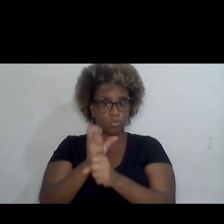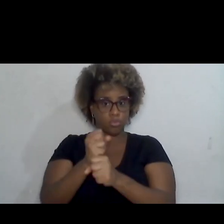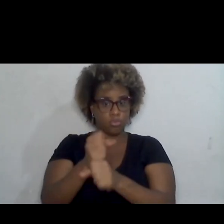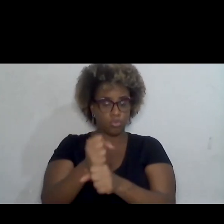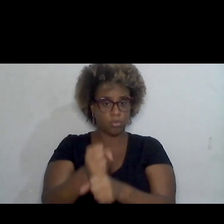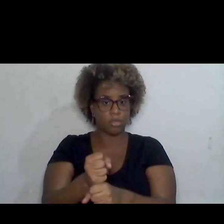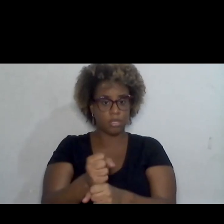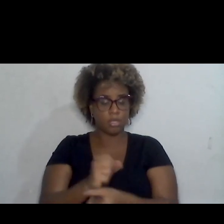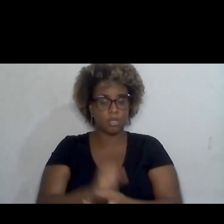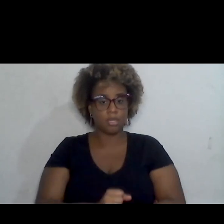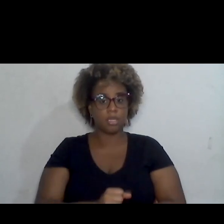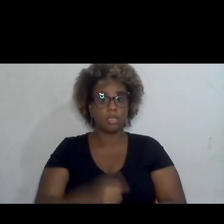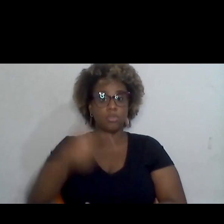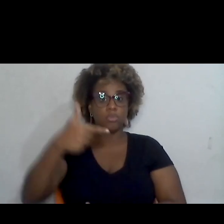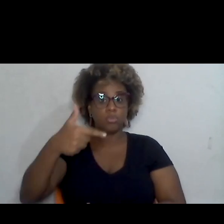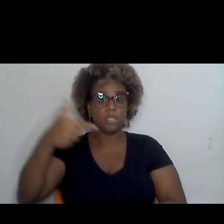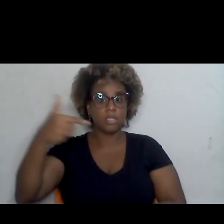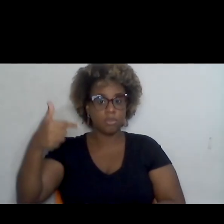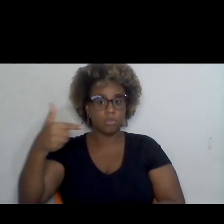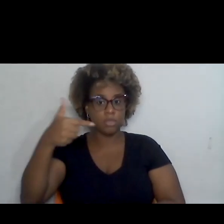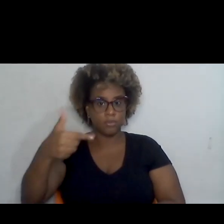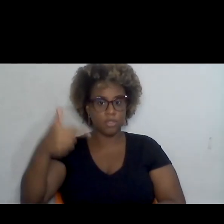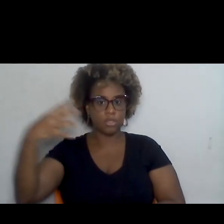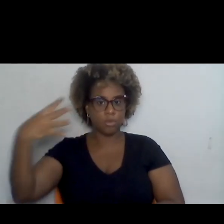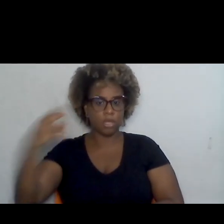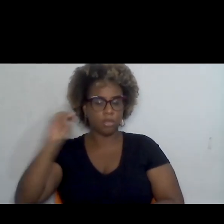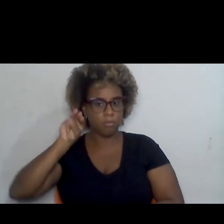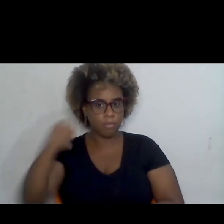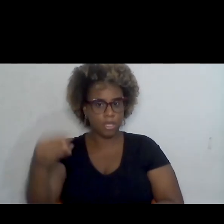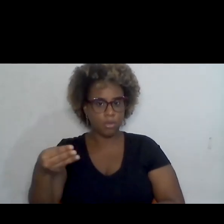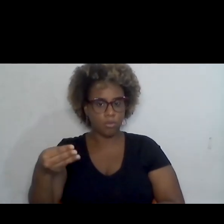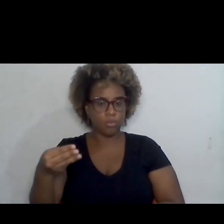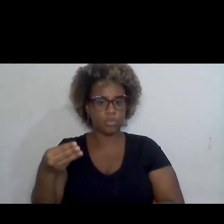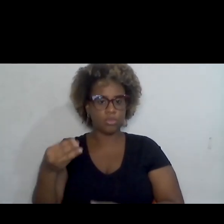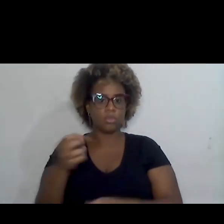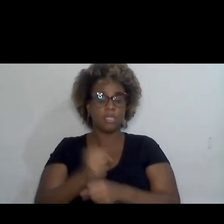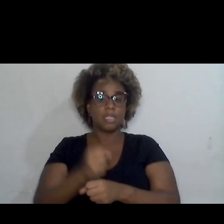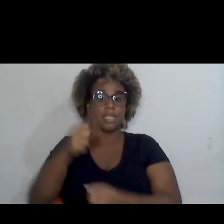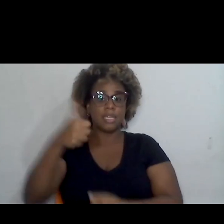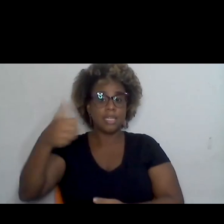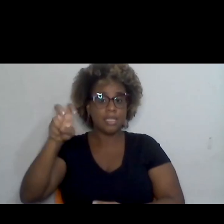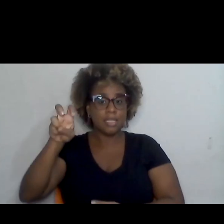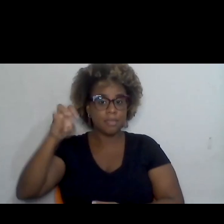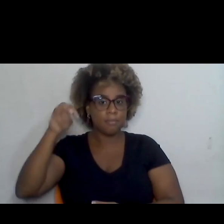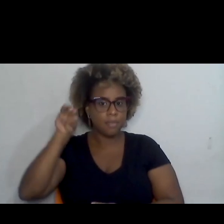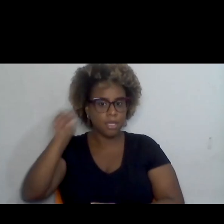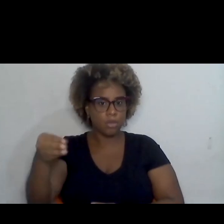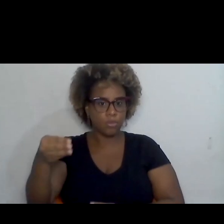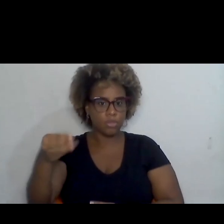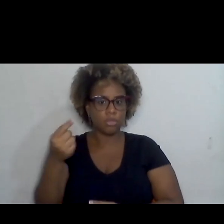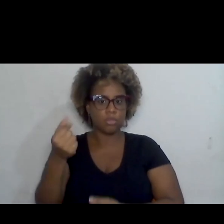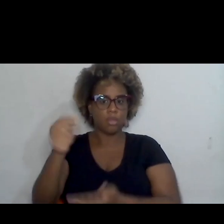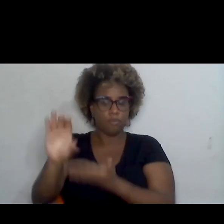esse ano é de 224 milhões de reais, contando os 15 milhões do Fundo de Cultura. Lembrando que é um orçamento que